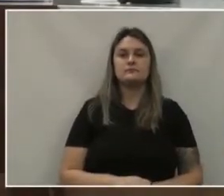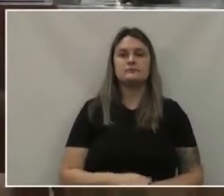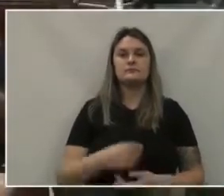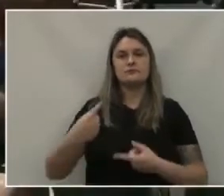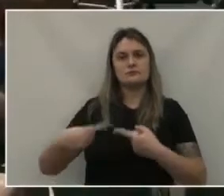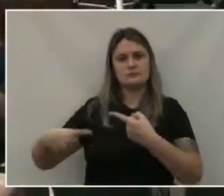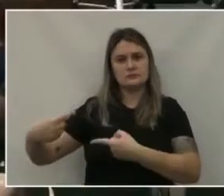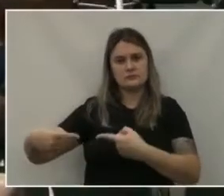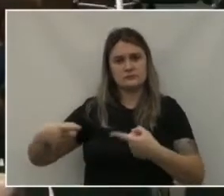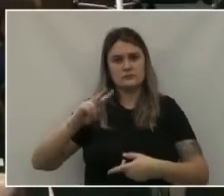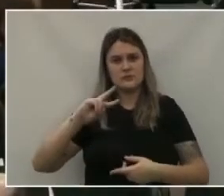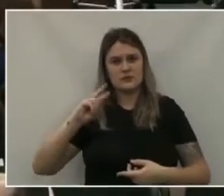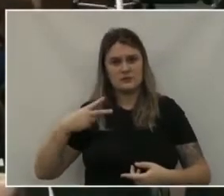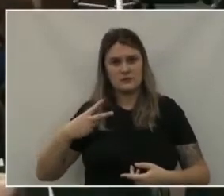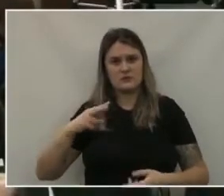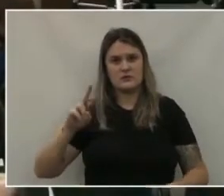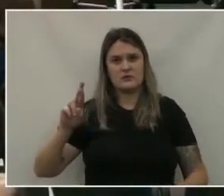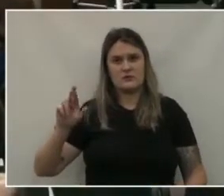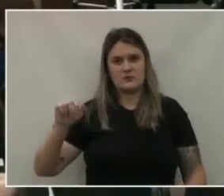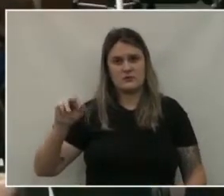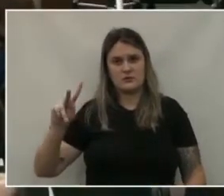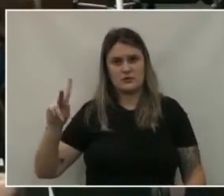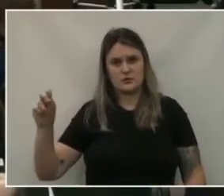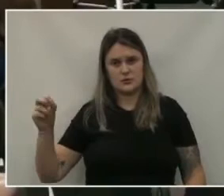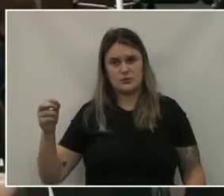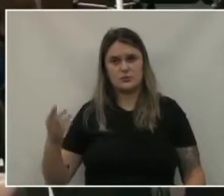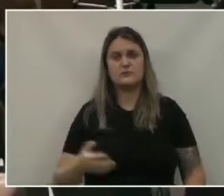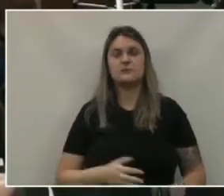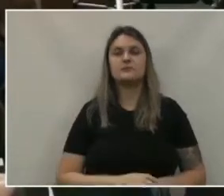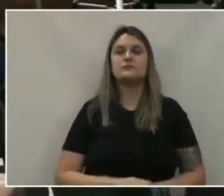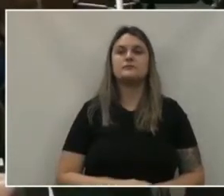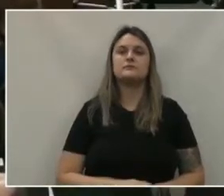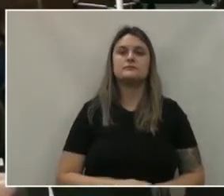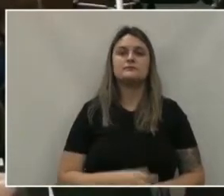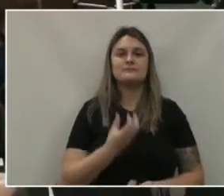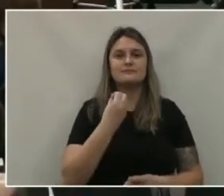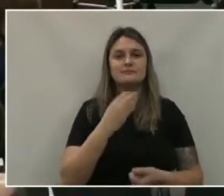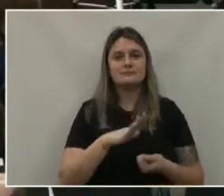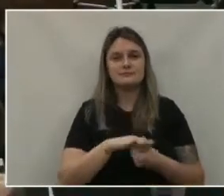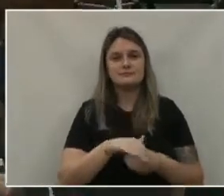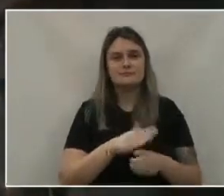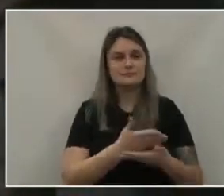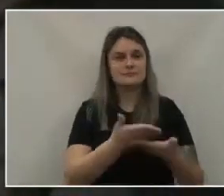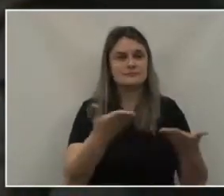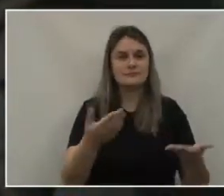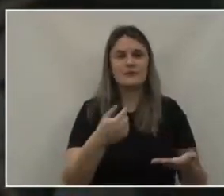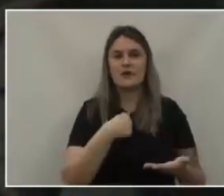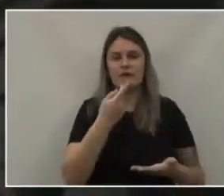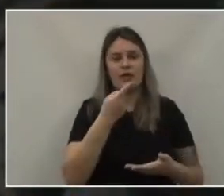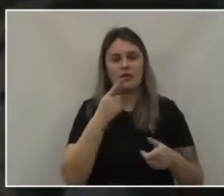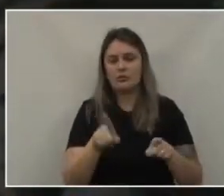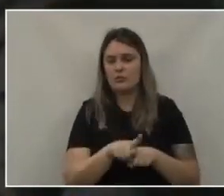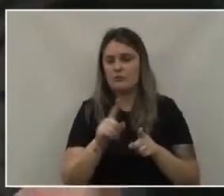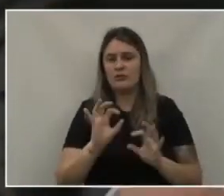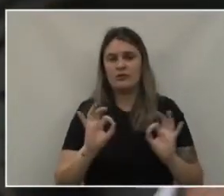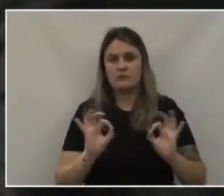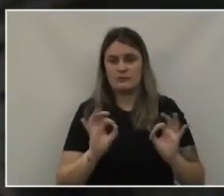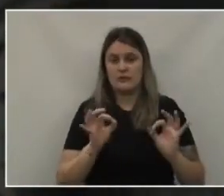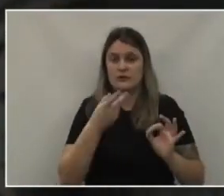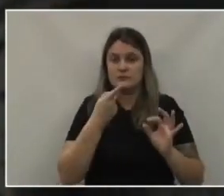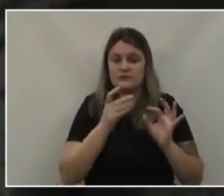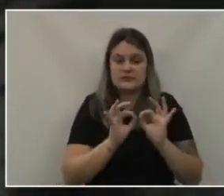a palavra, o vereador Valdecir Rático. Boa noite a todos. Não vou ser repetitivo a respeito